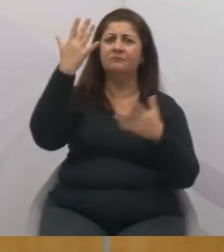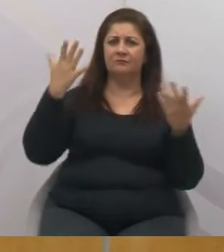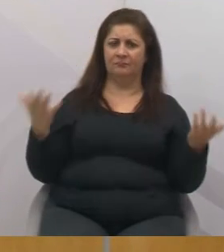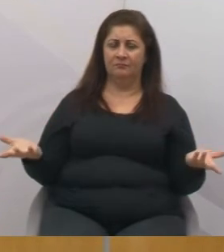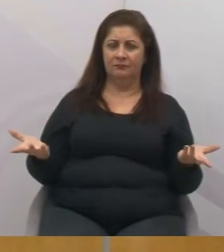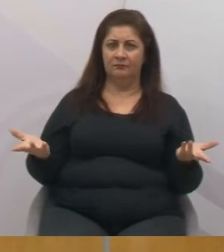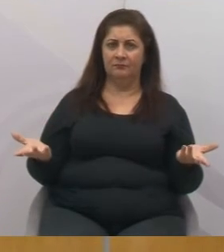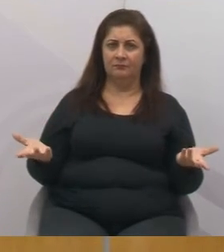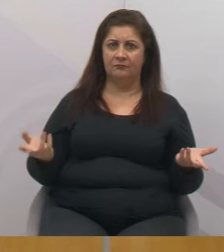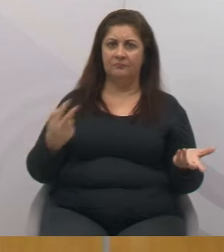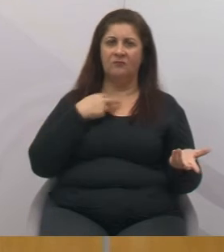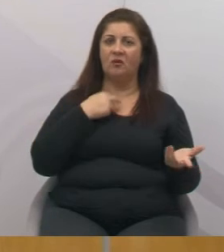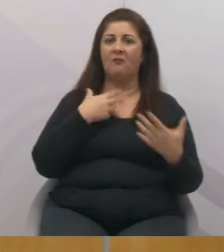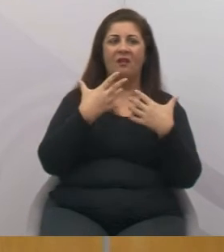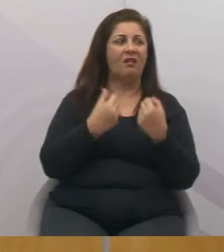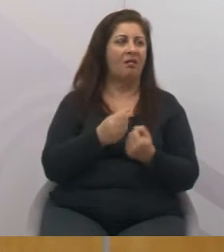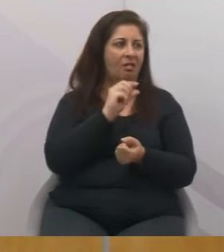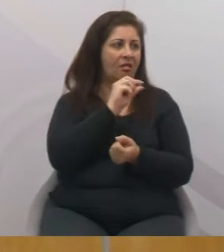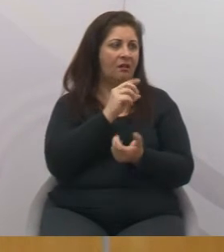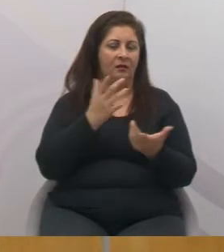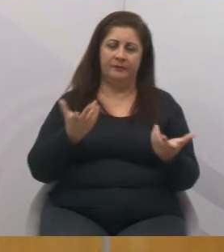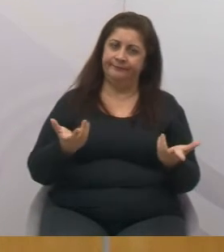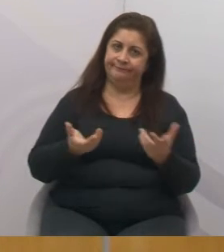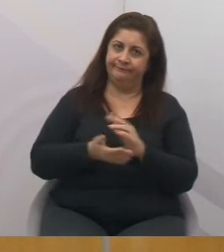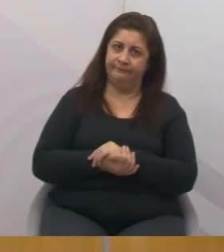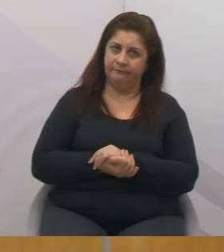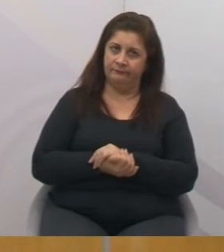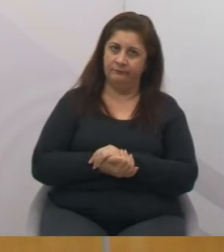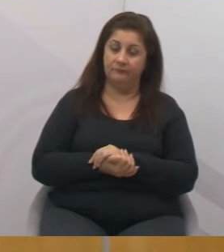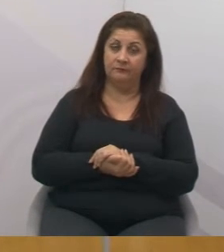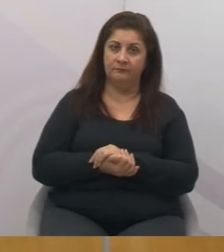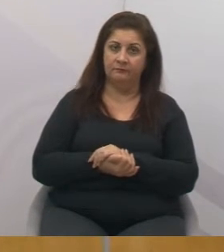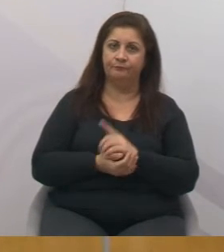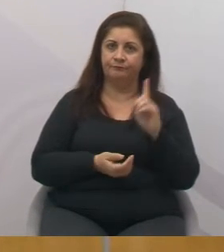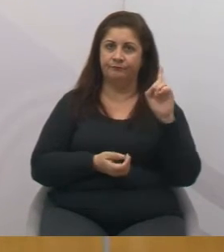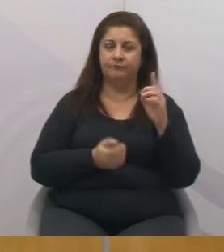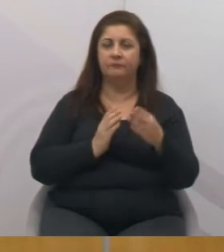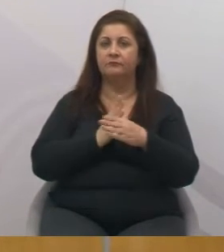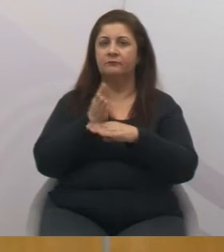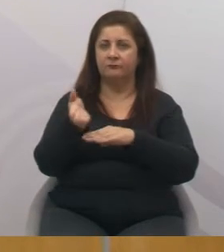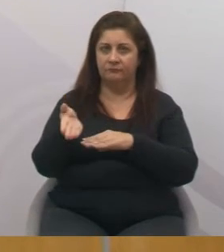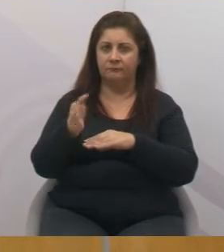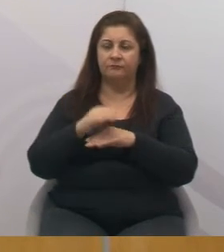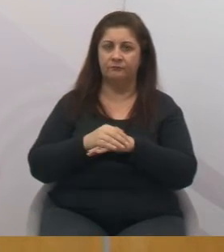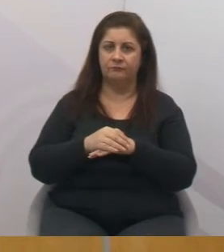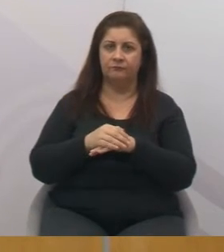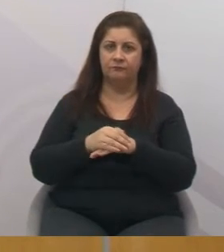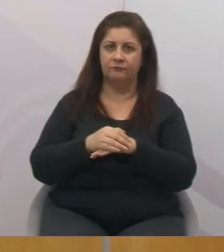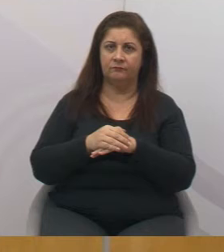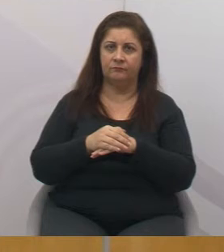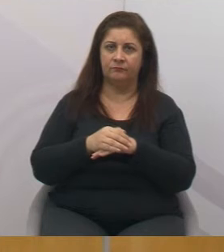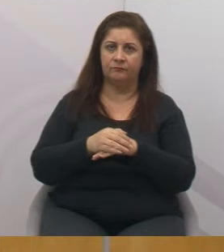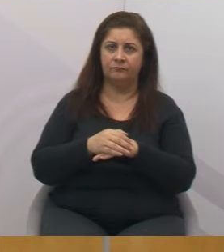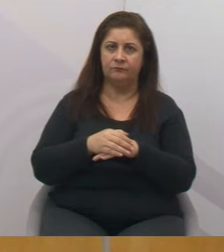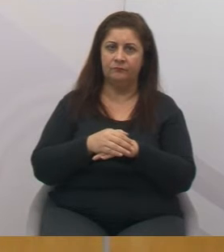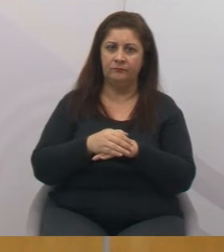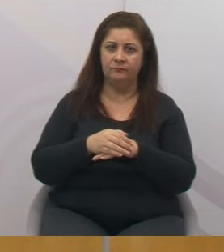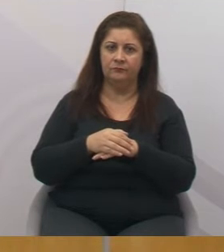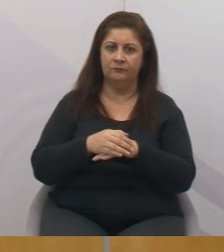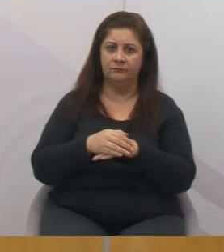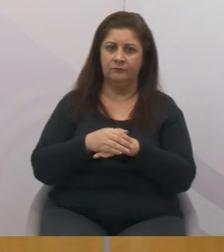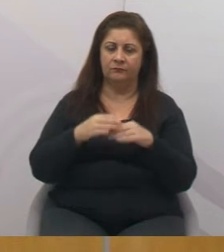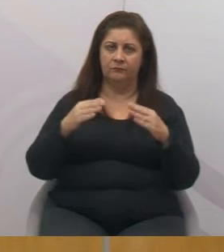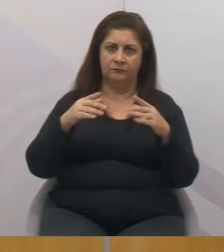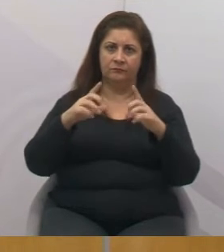gente não pode mais se contentar com pouco. E eu fui lá no Palácio dos Bandeirantes e tenho um compromisso do Marcos Vignoli,